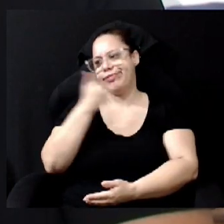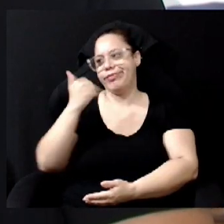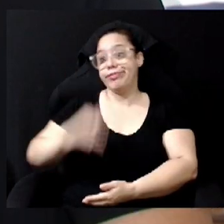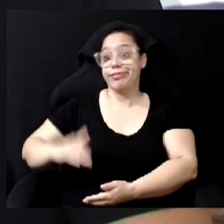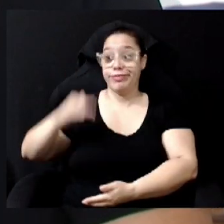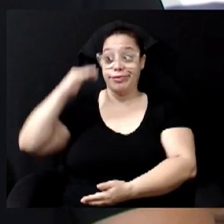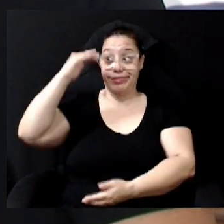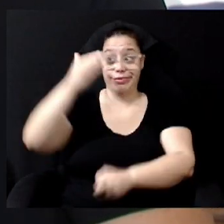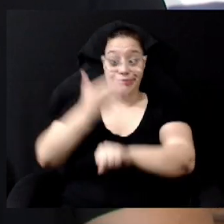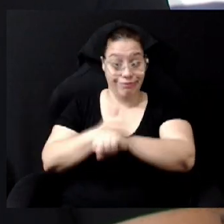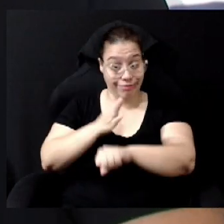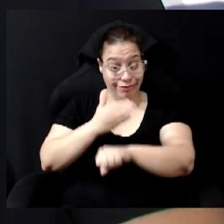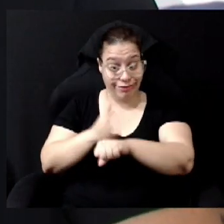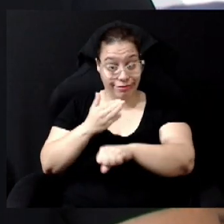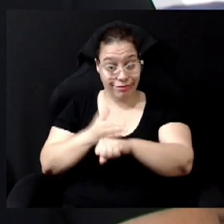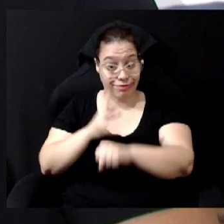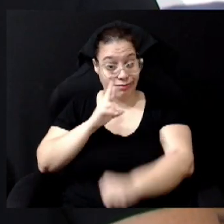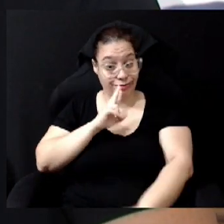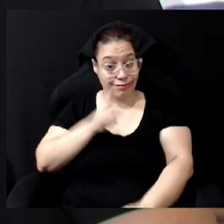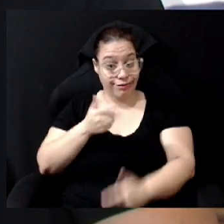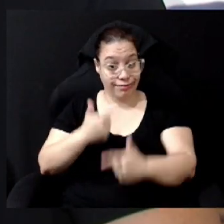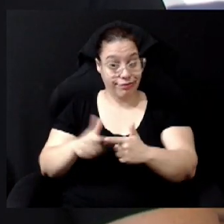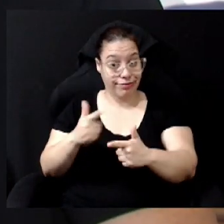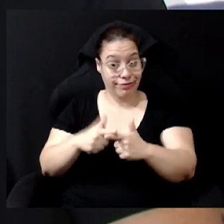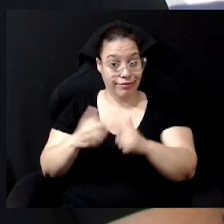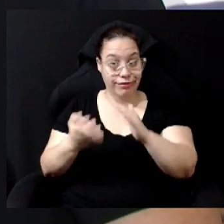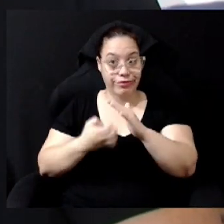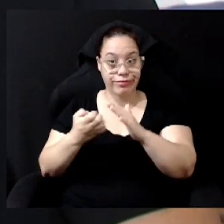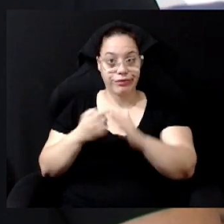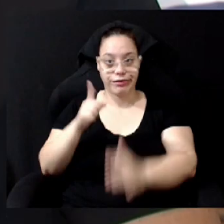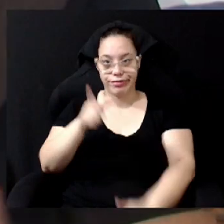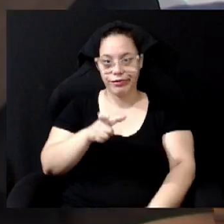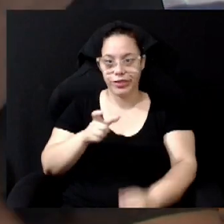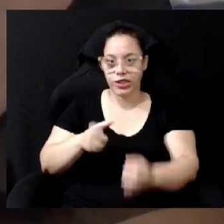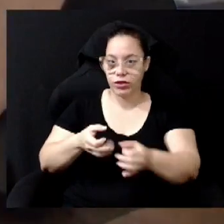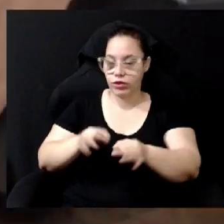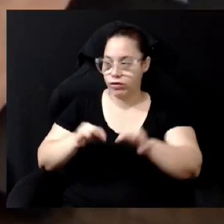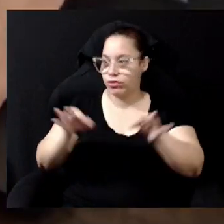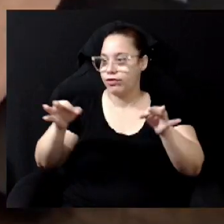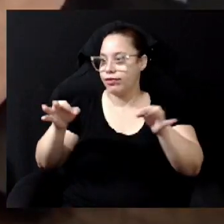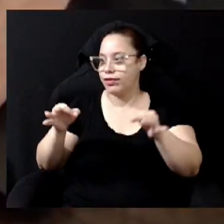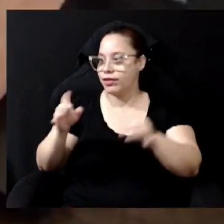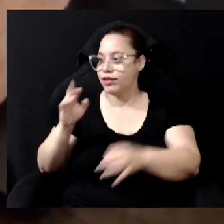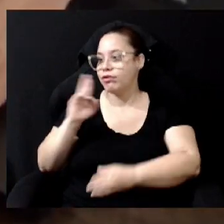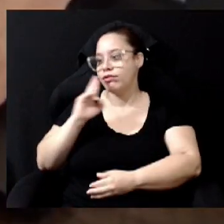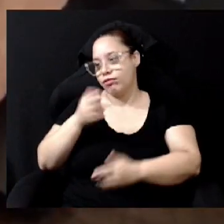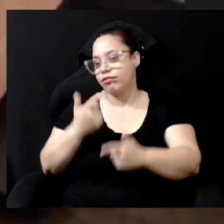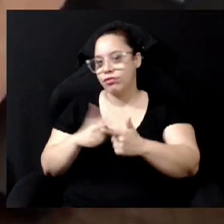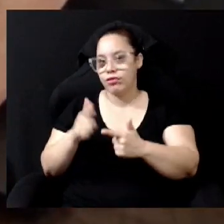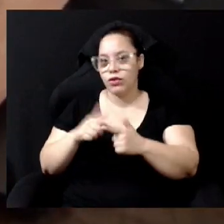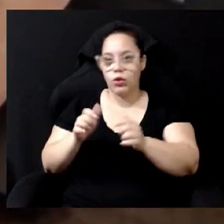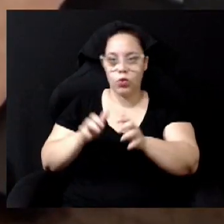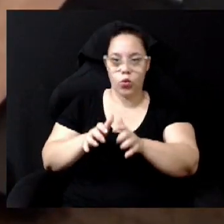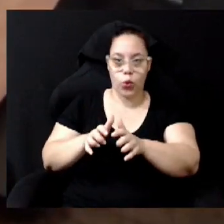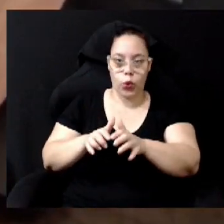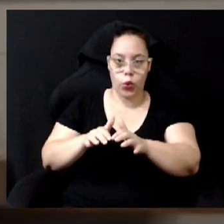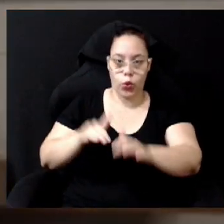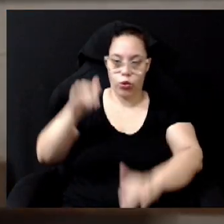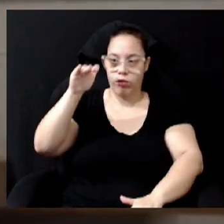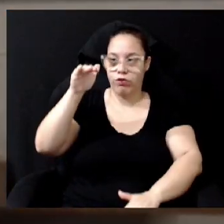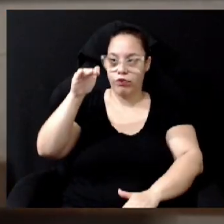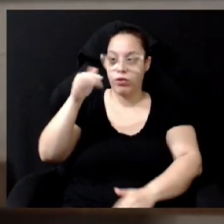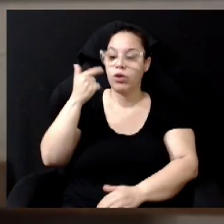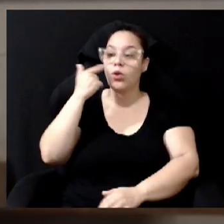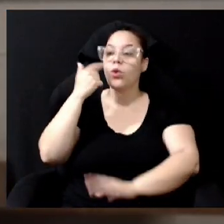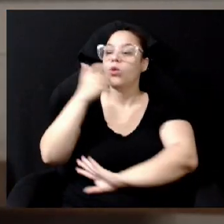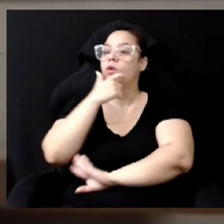a resolutividade de uma empresa que tem muita gente assim aumenta muito. Você resolve muito mais problema e você consegue crescer muito mais. Tem que imaginar o seguinte, né? A gente às